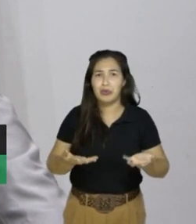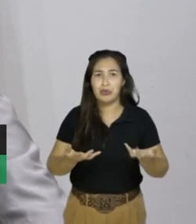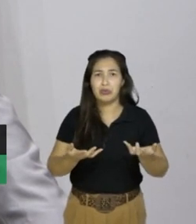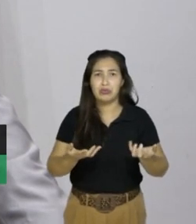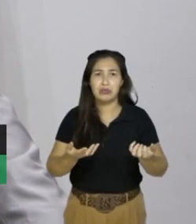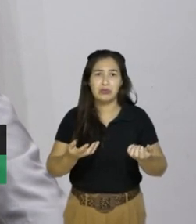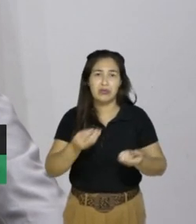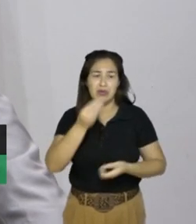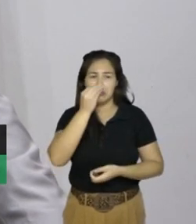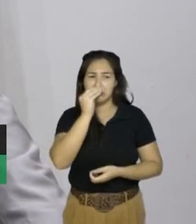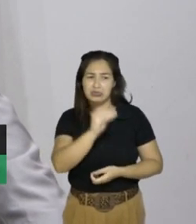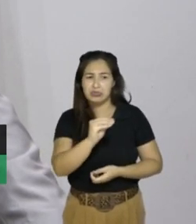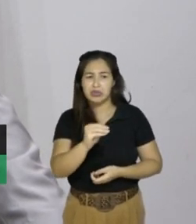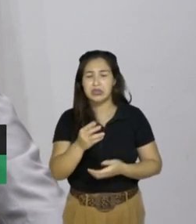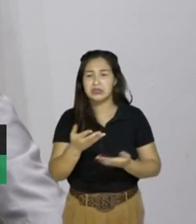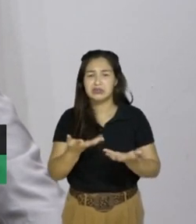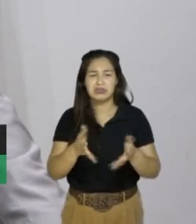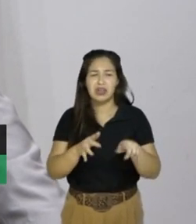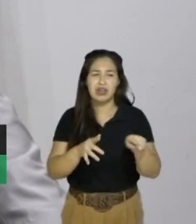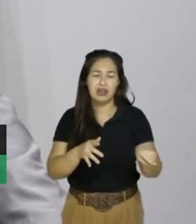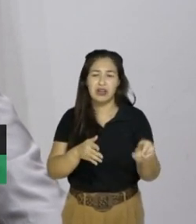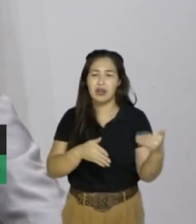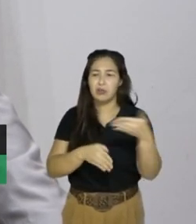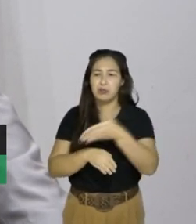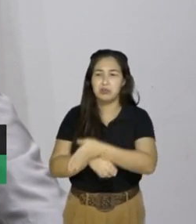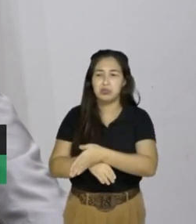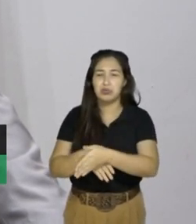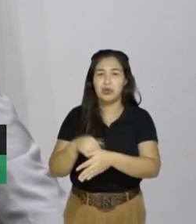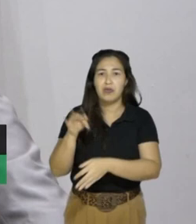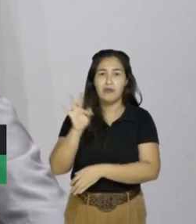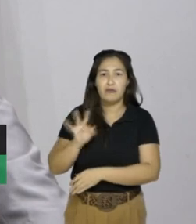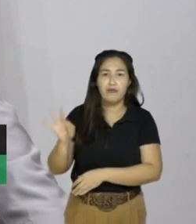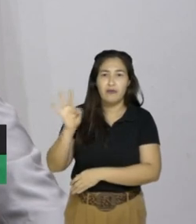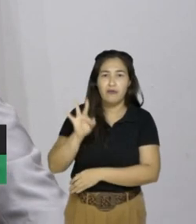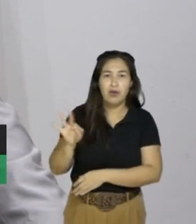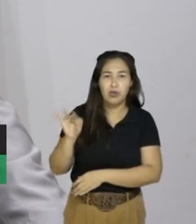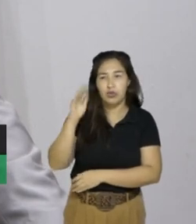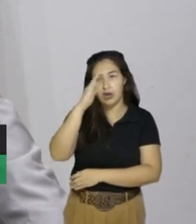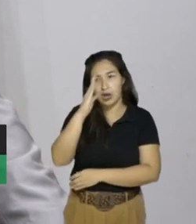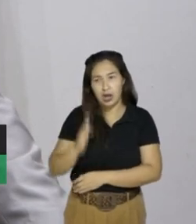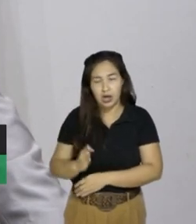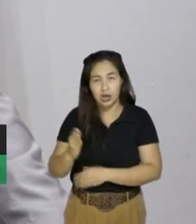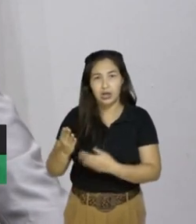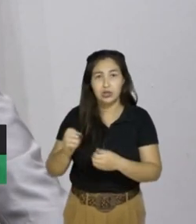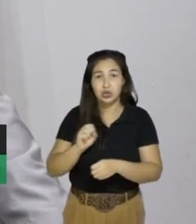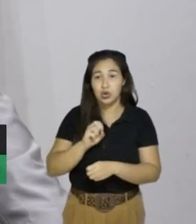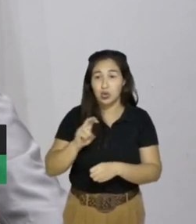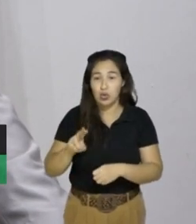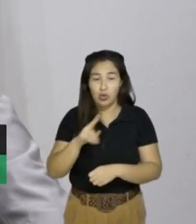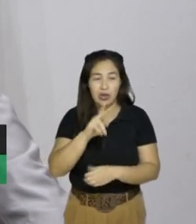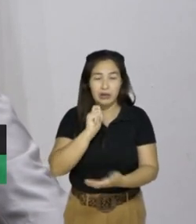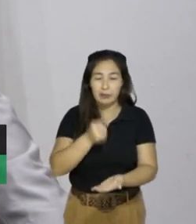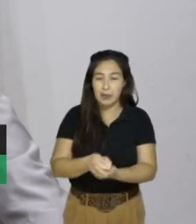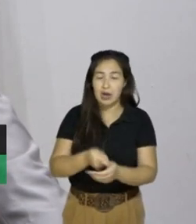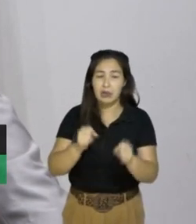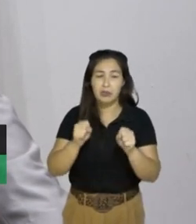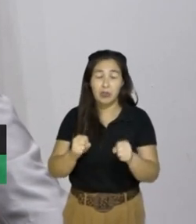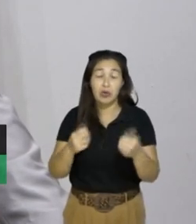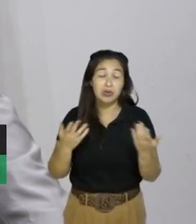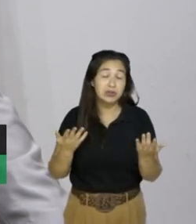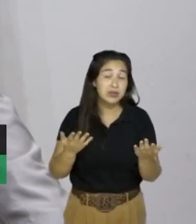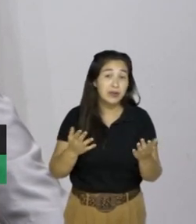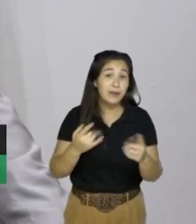acessar a sua Faculdade gratuita Ou aquele que pode pagar e que não pode sendo que uma vez